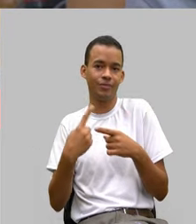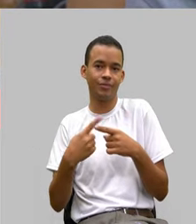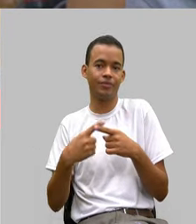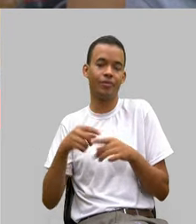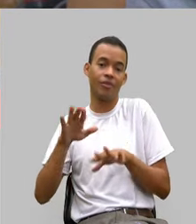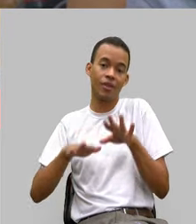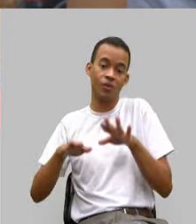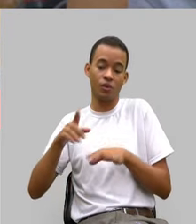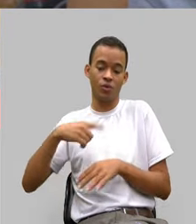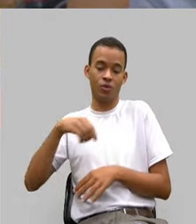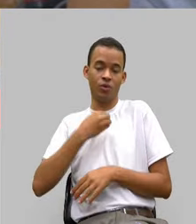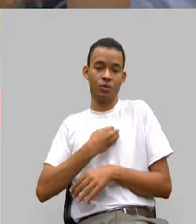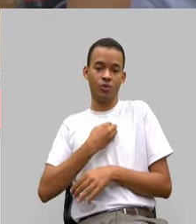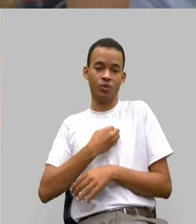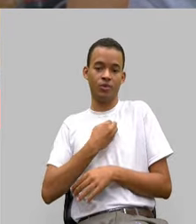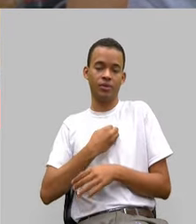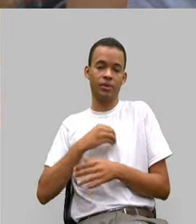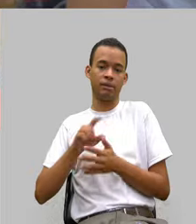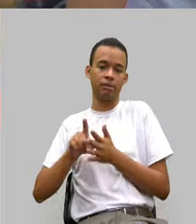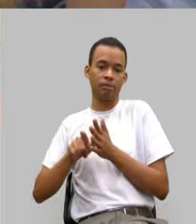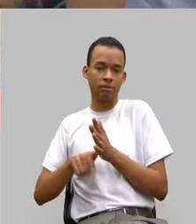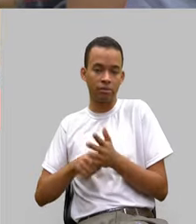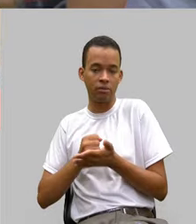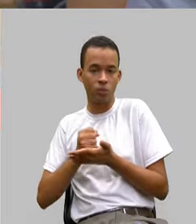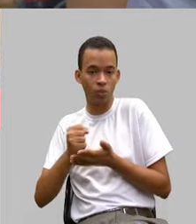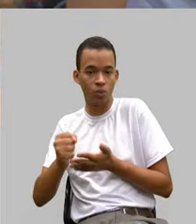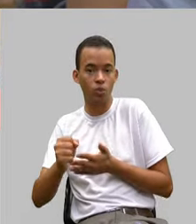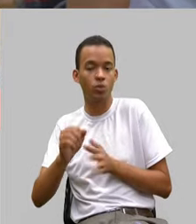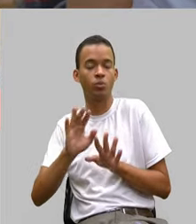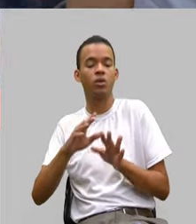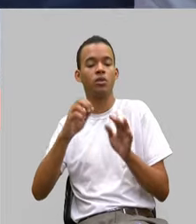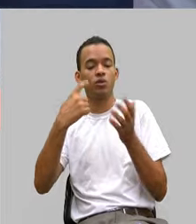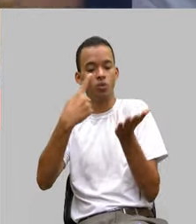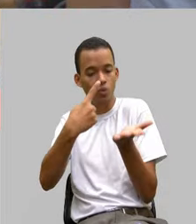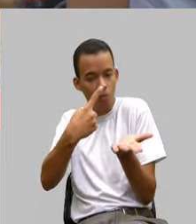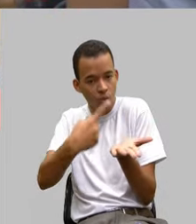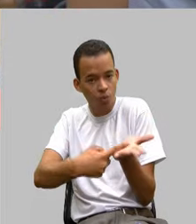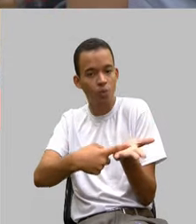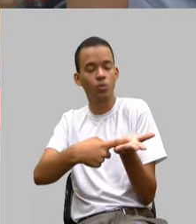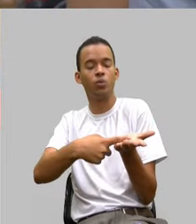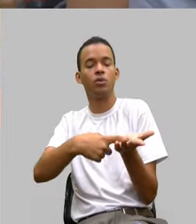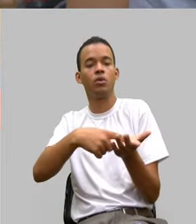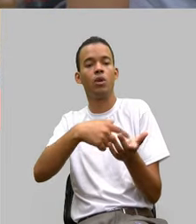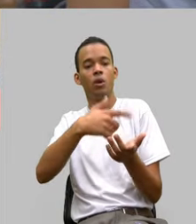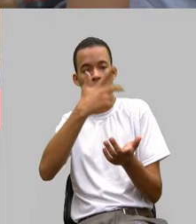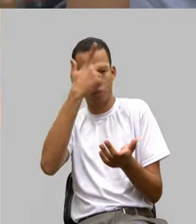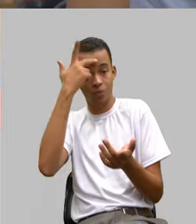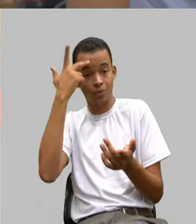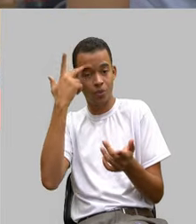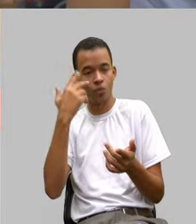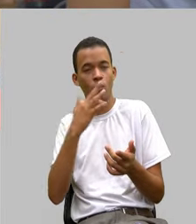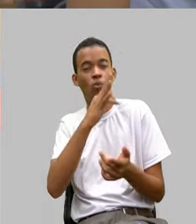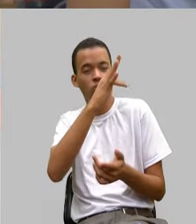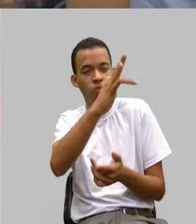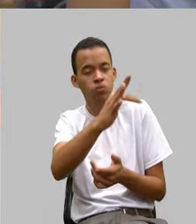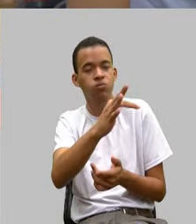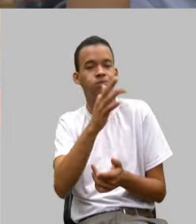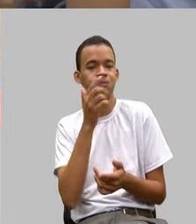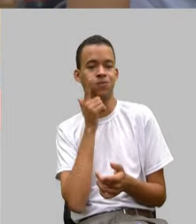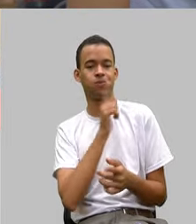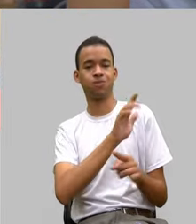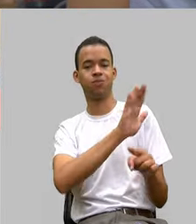deu tempo mas permanece esse compromisso das próximas pessoas Então eu queria eh